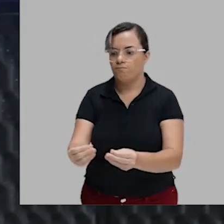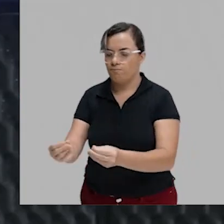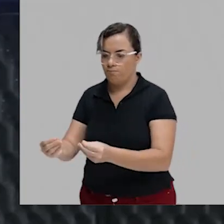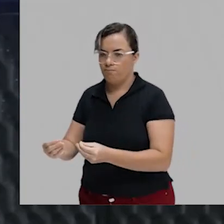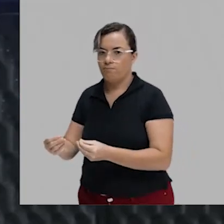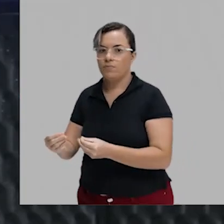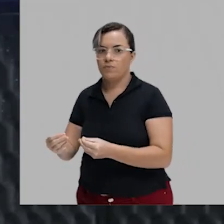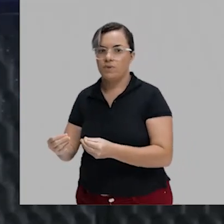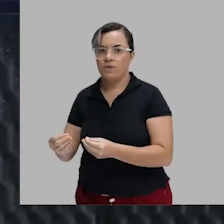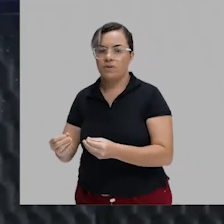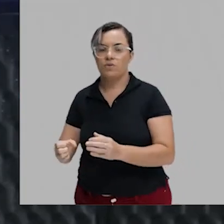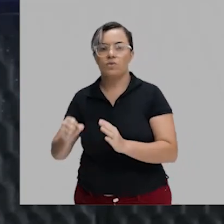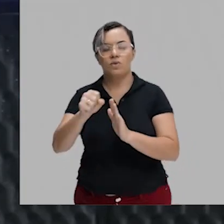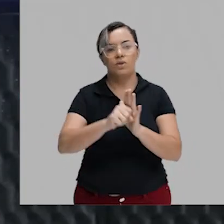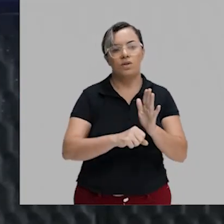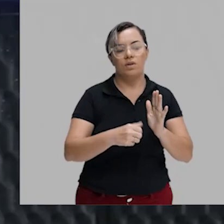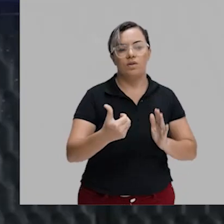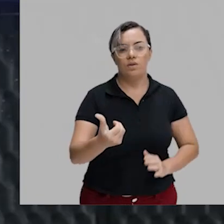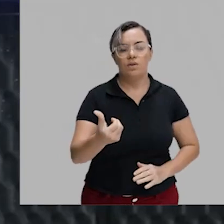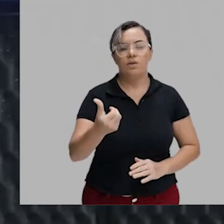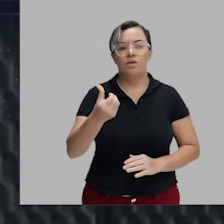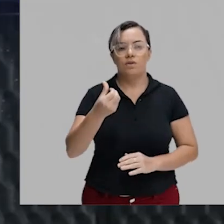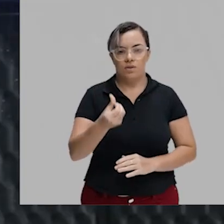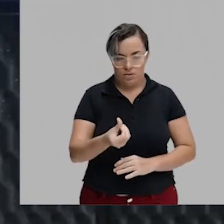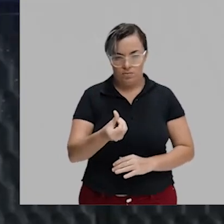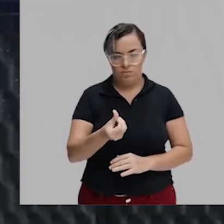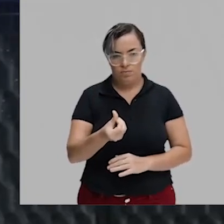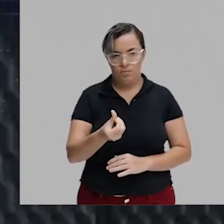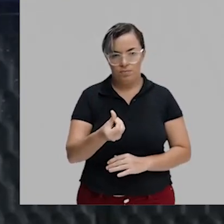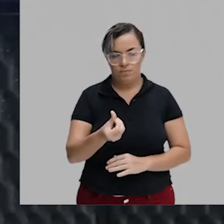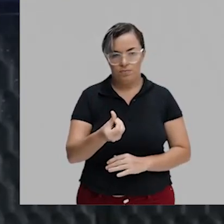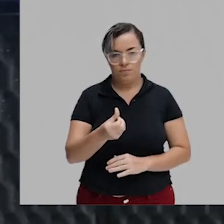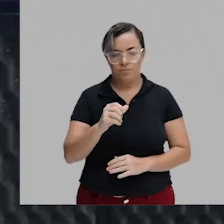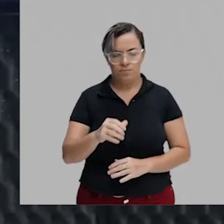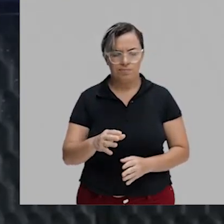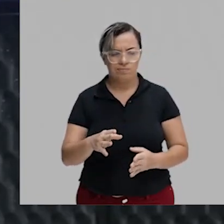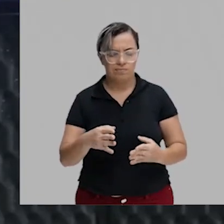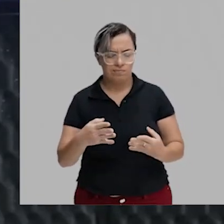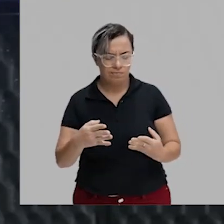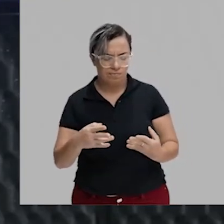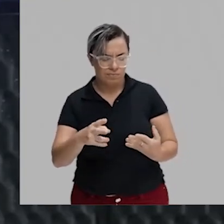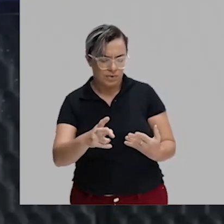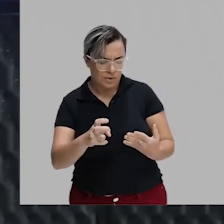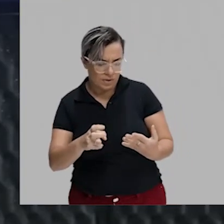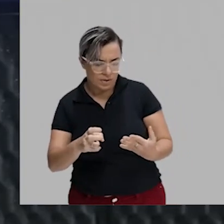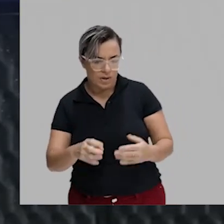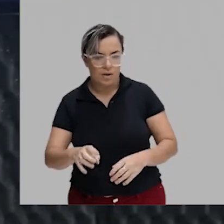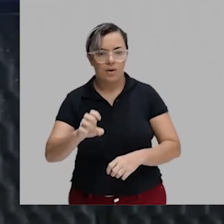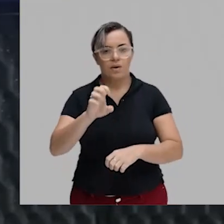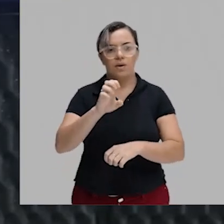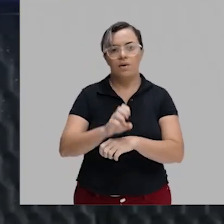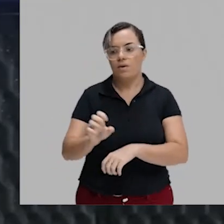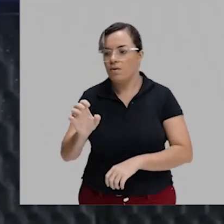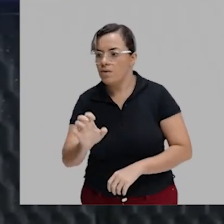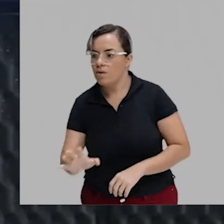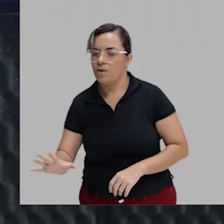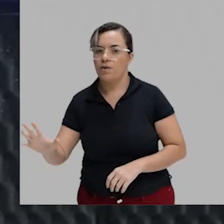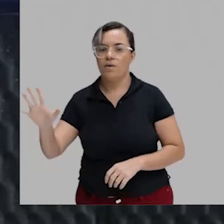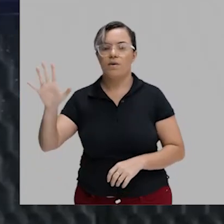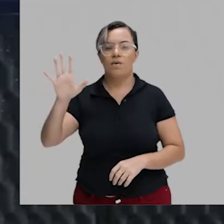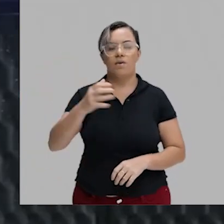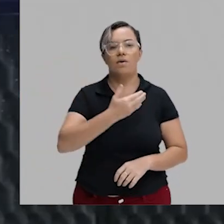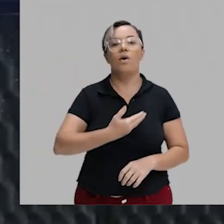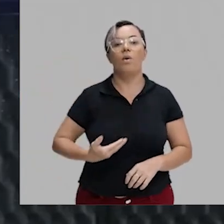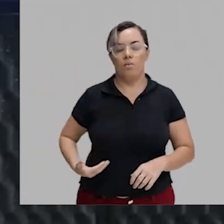século XVI. No século XVI, observa-se que os estados na Europa,